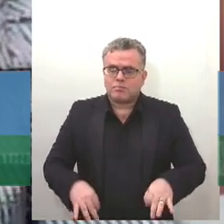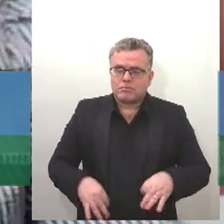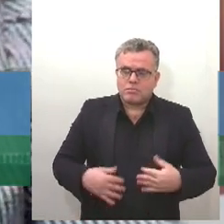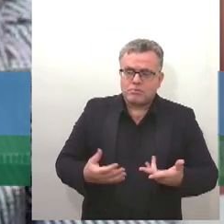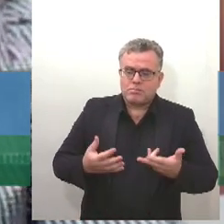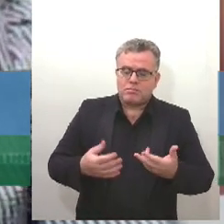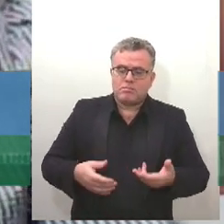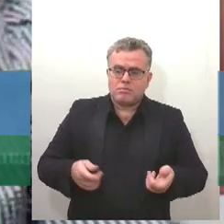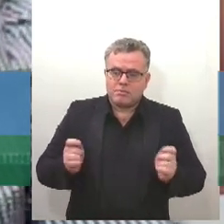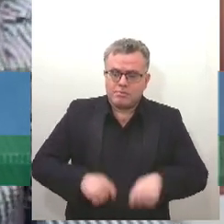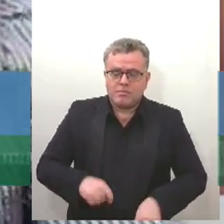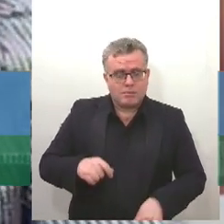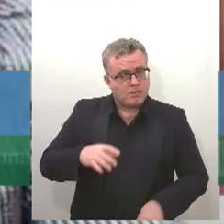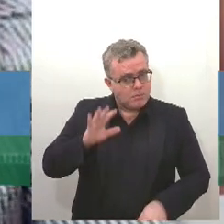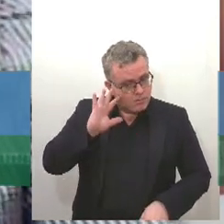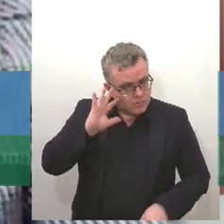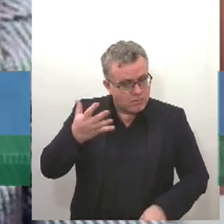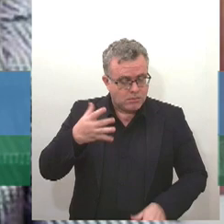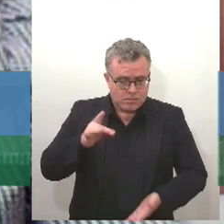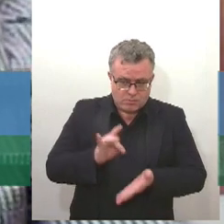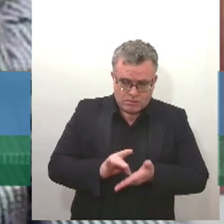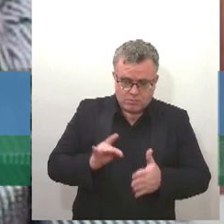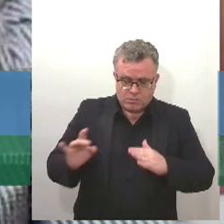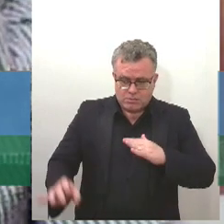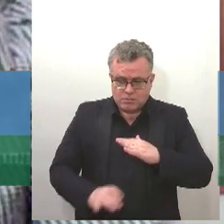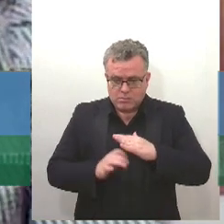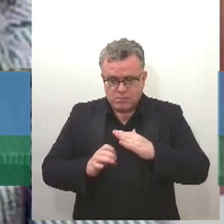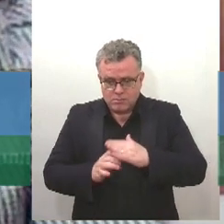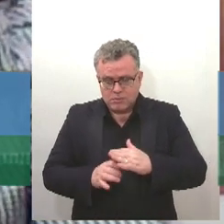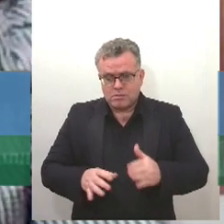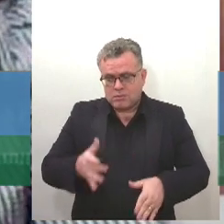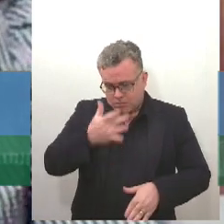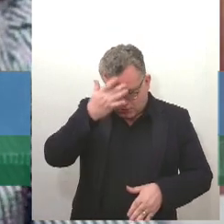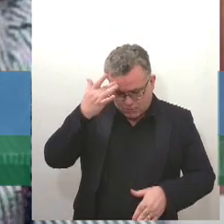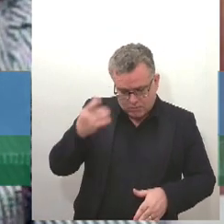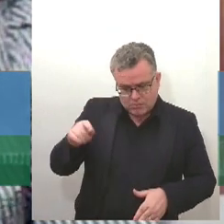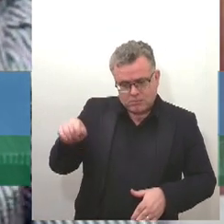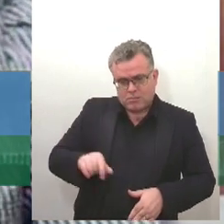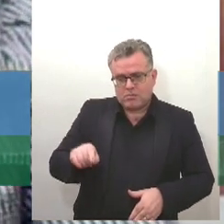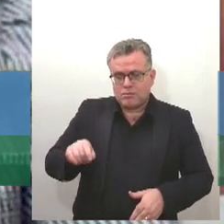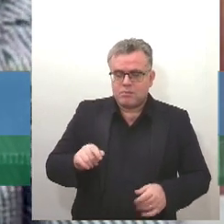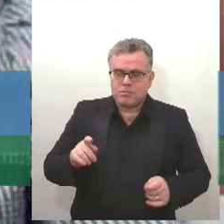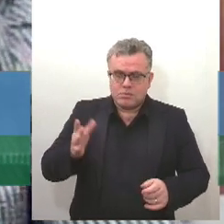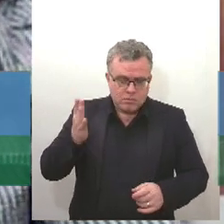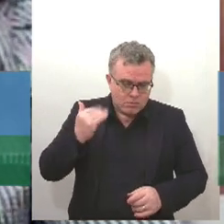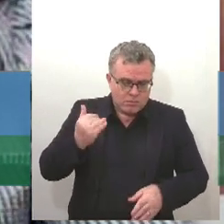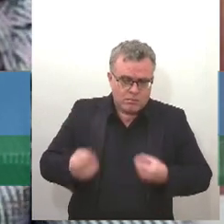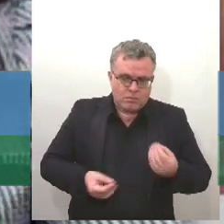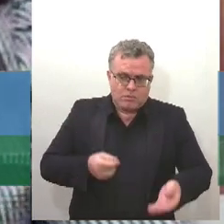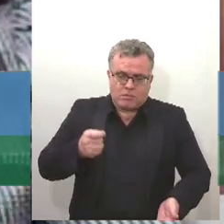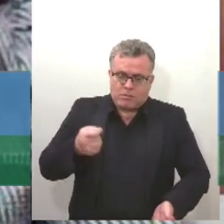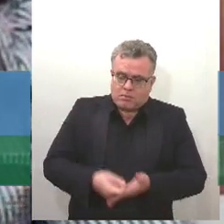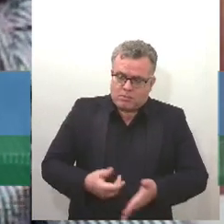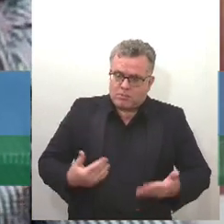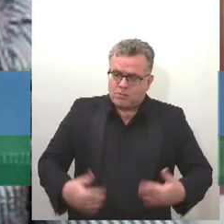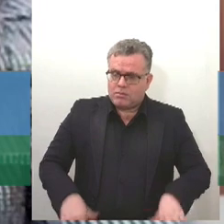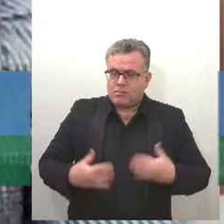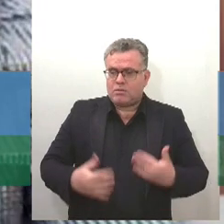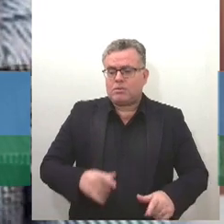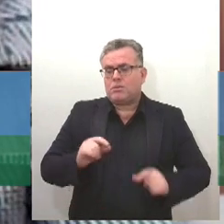o empresariado os contribuintes soubessem realmente o quanto vai pagar e o que ele tá sendo